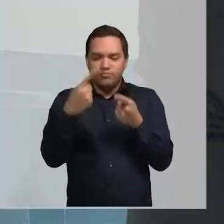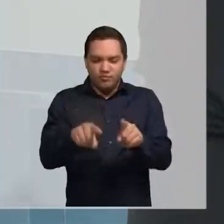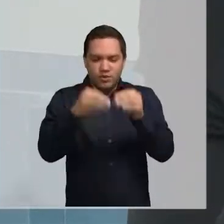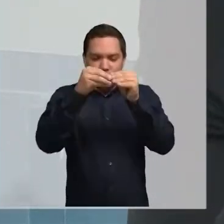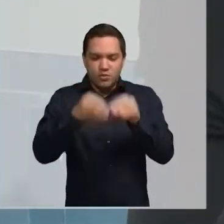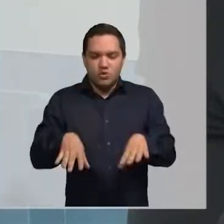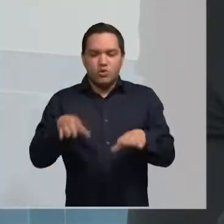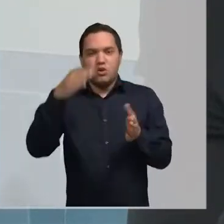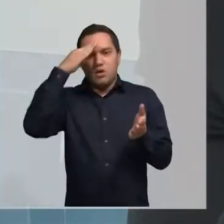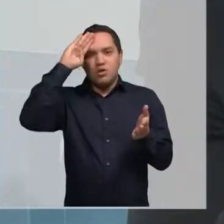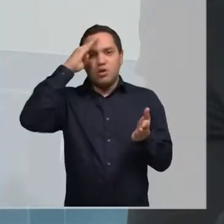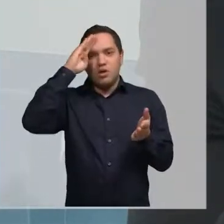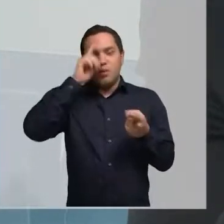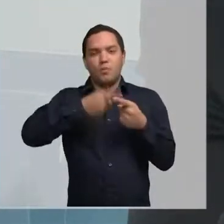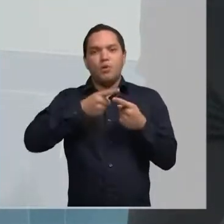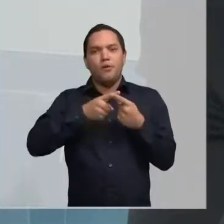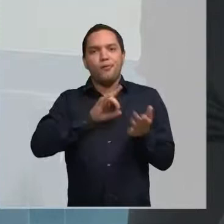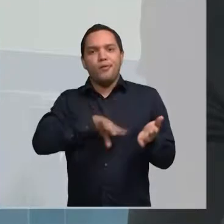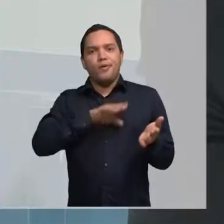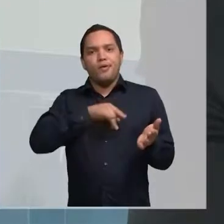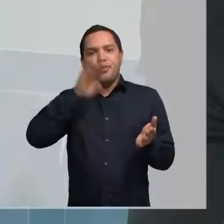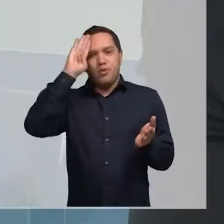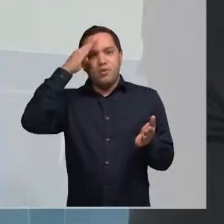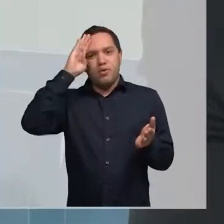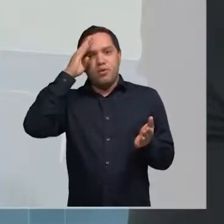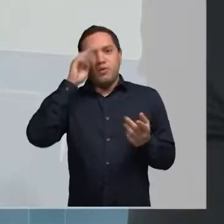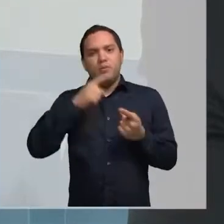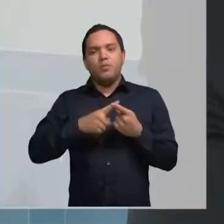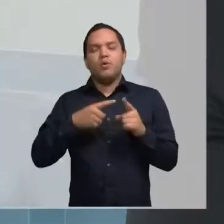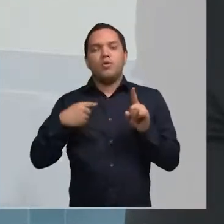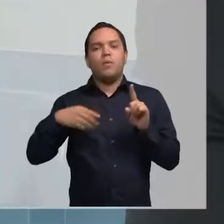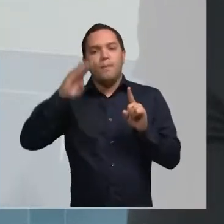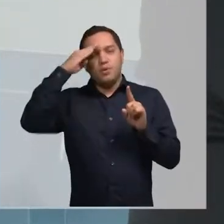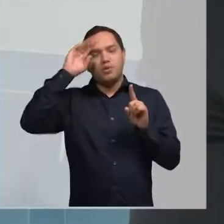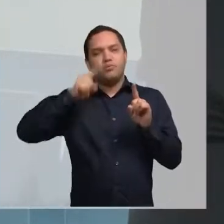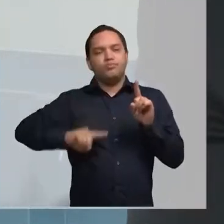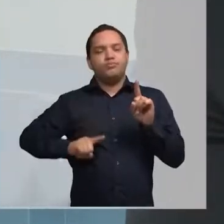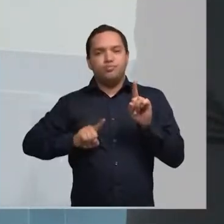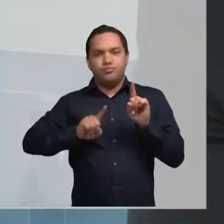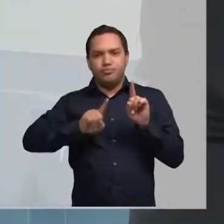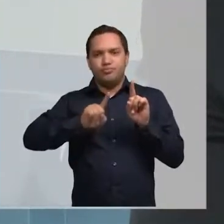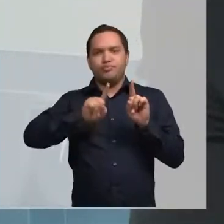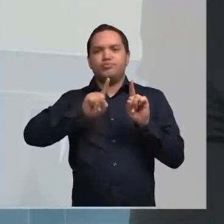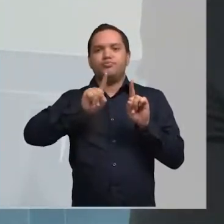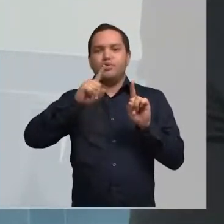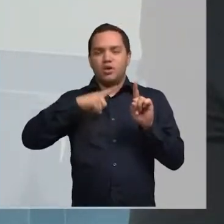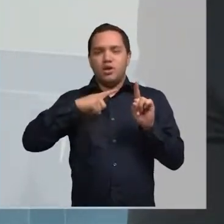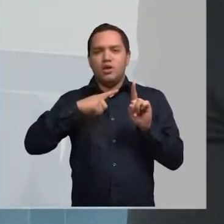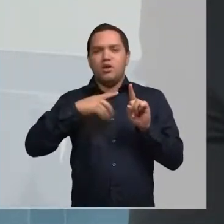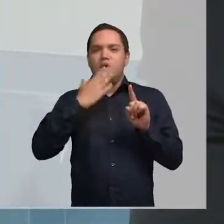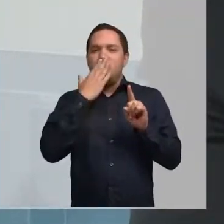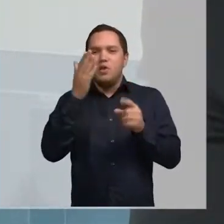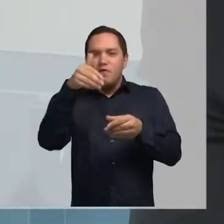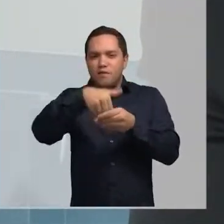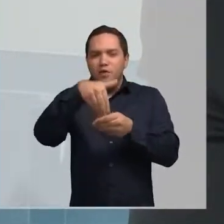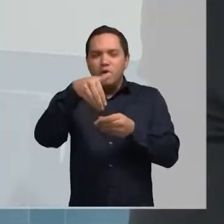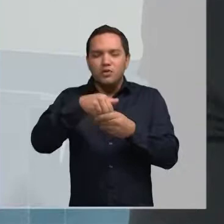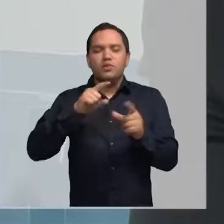é o pavor deles. Por quê? Porque o Bolsonaro conseguiu crescer sem eles, se solidificou sem eles, em cima do que